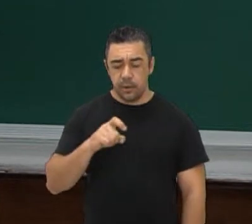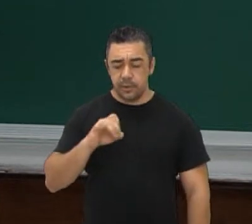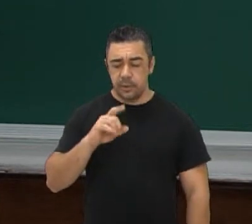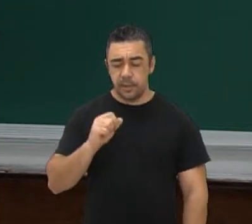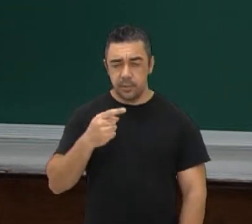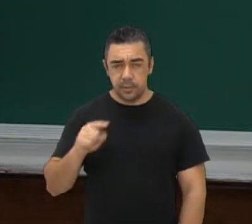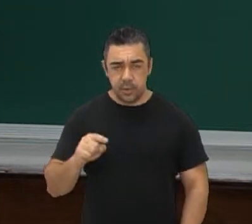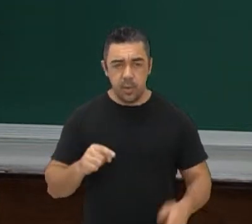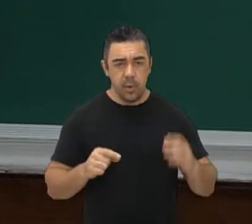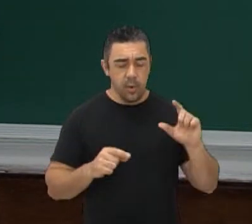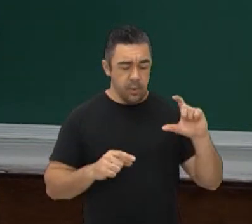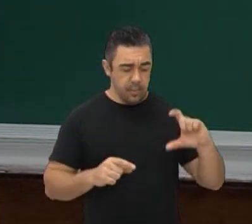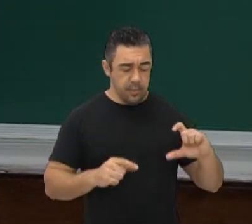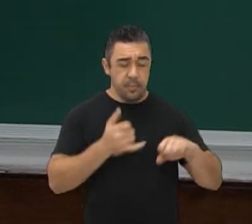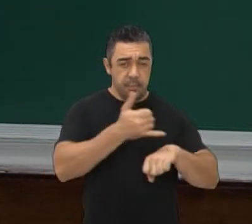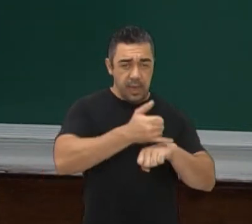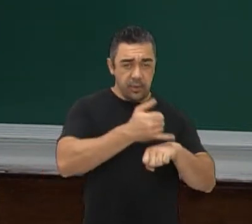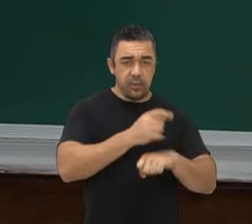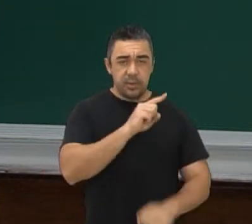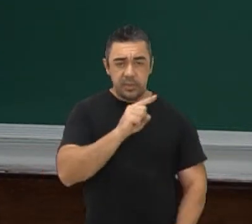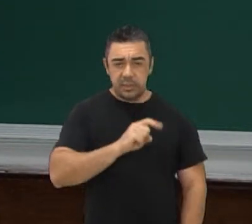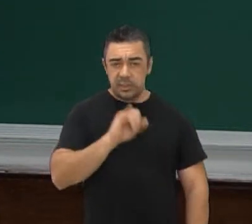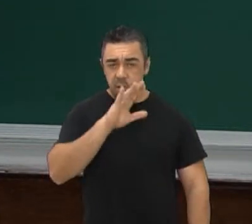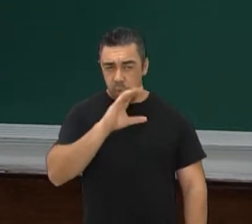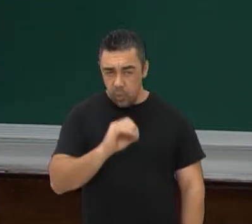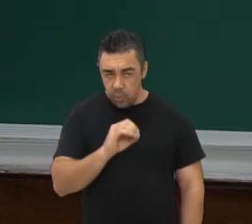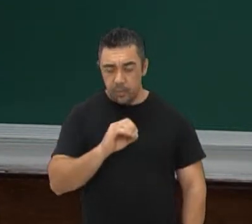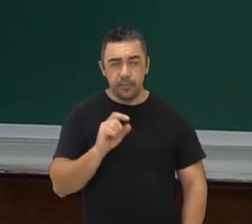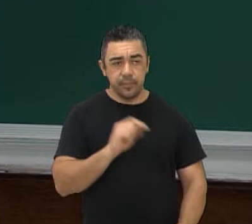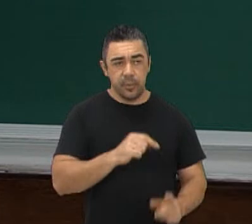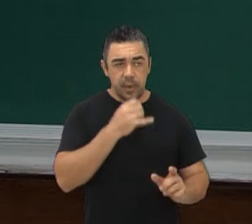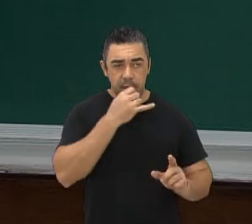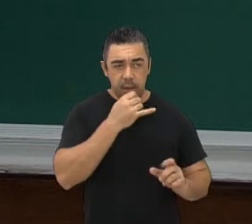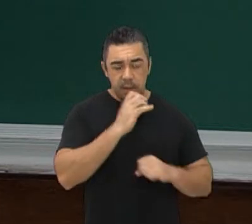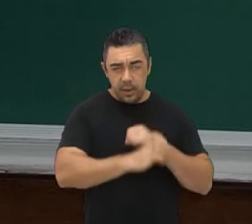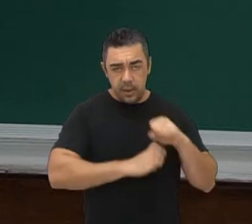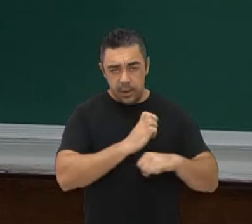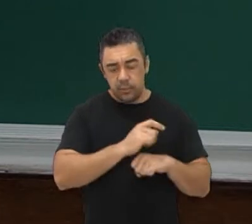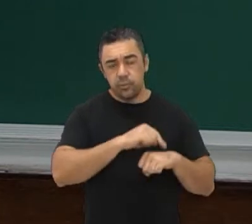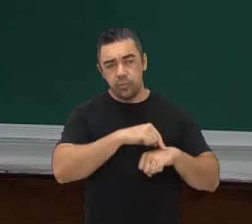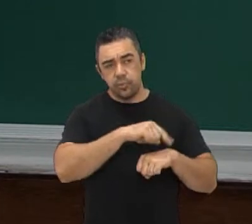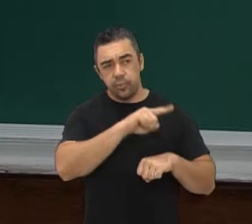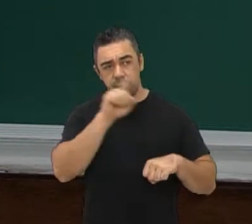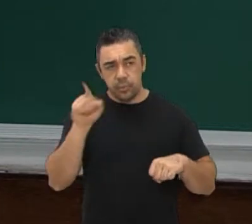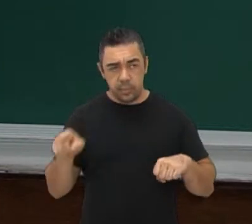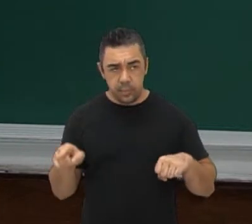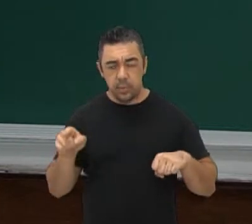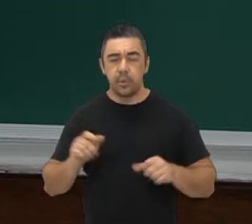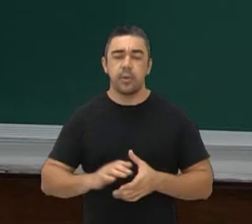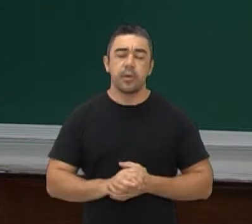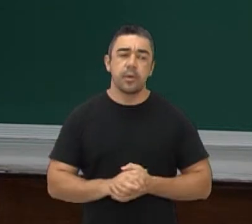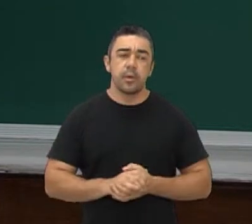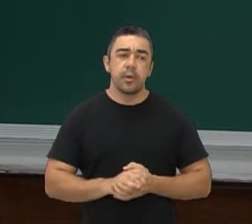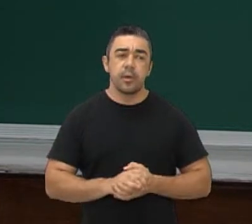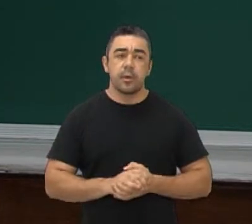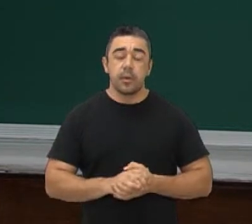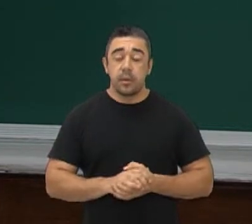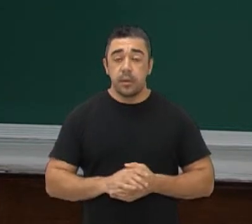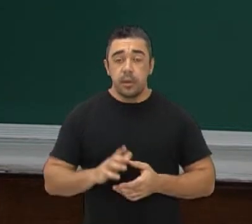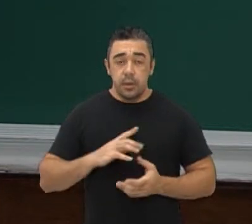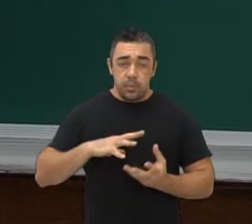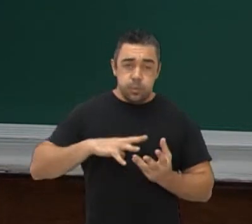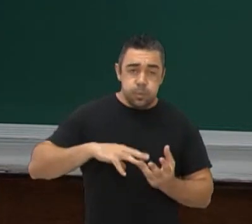na plaquinha de zinco, ok? E aí, os elétrons estão aqui para o lado dos produtos. E quando a gente tem